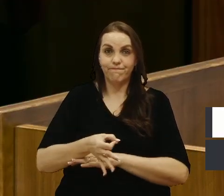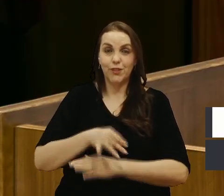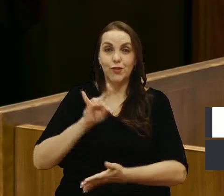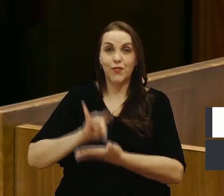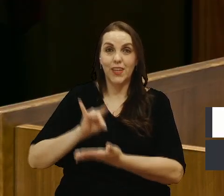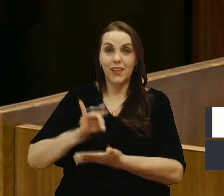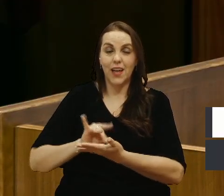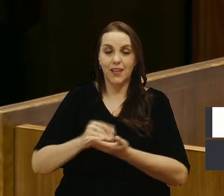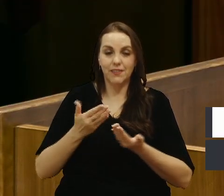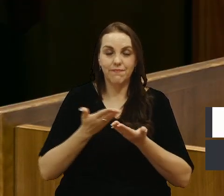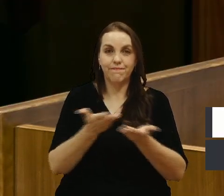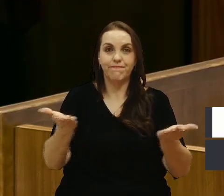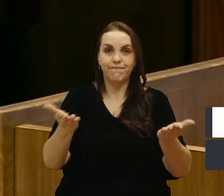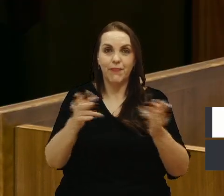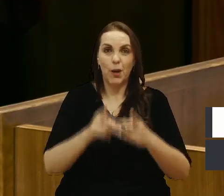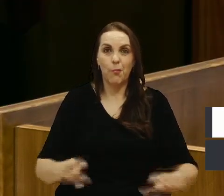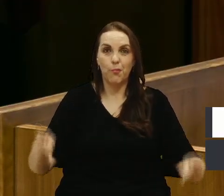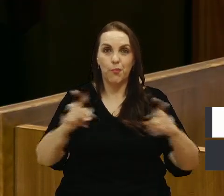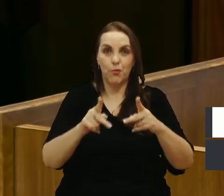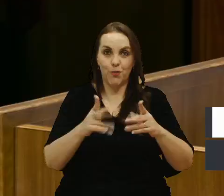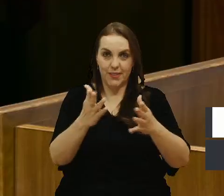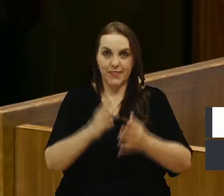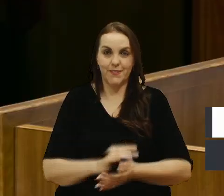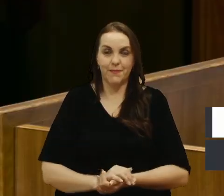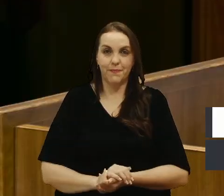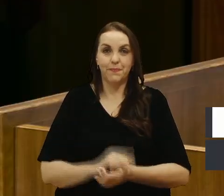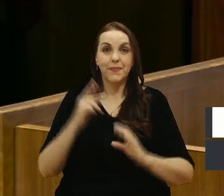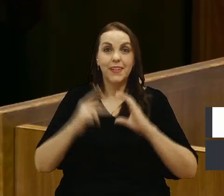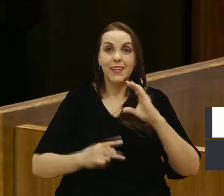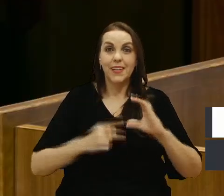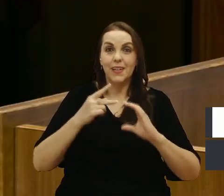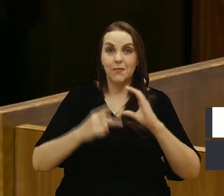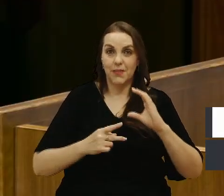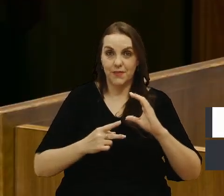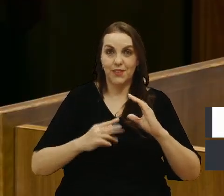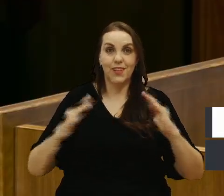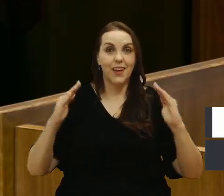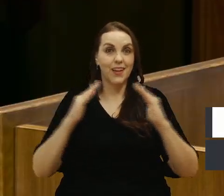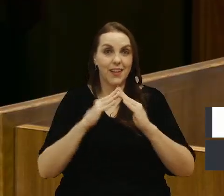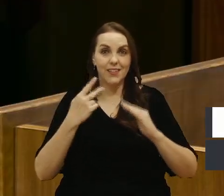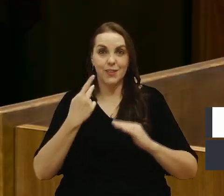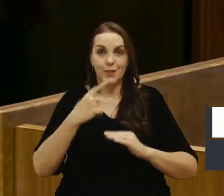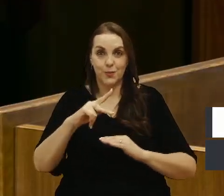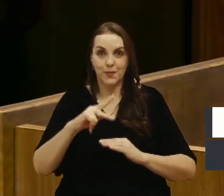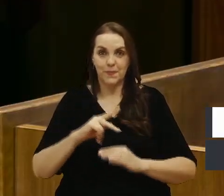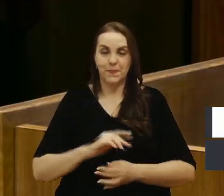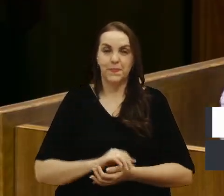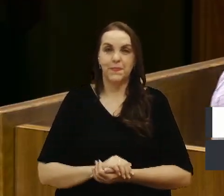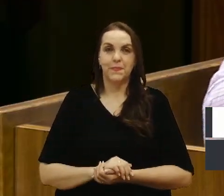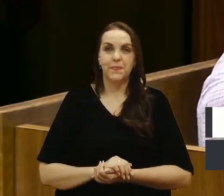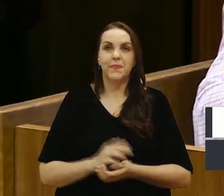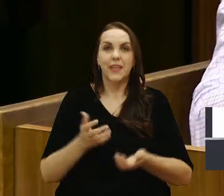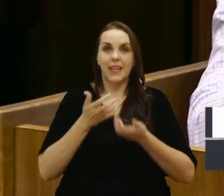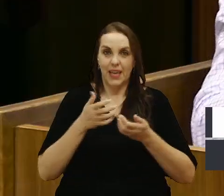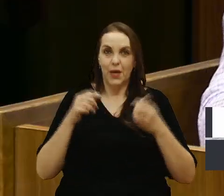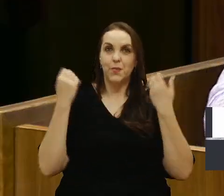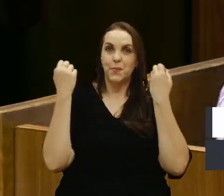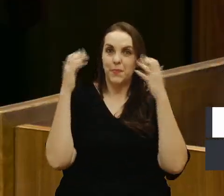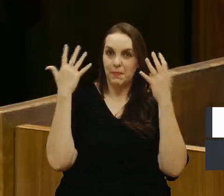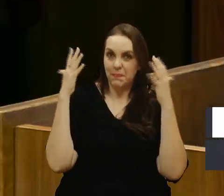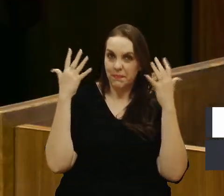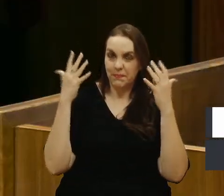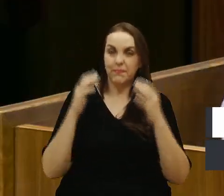nas mãos da população. Então, Câmara de Vereadores, a casa é sua. Quero, então,